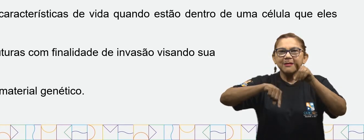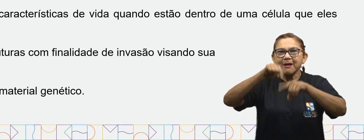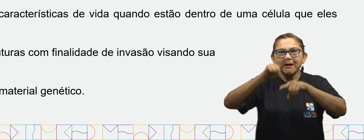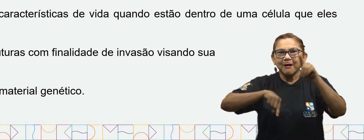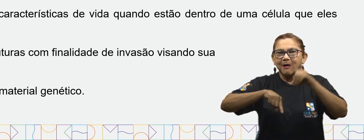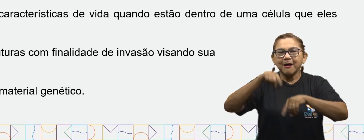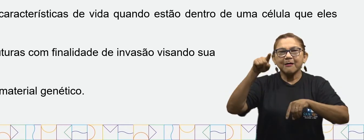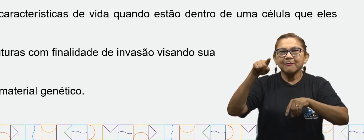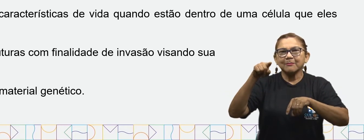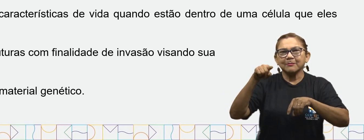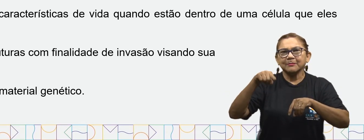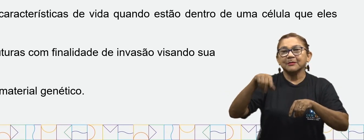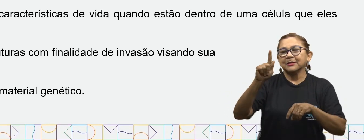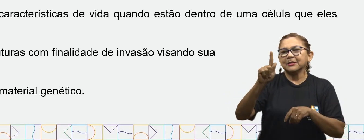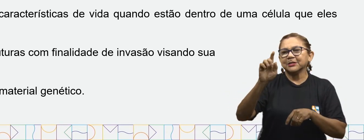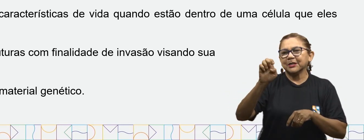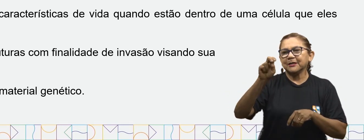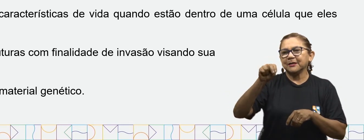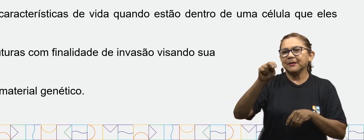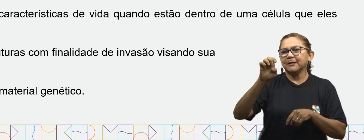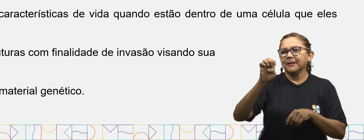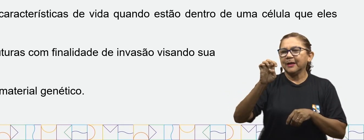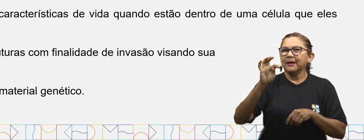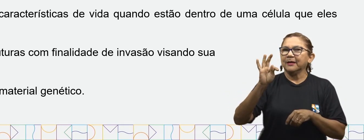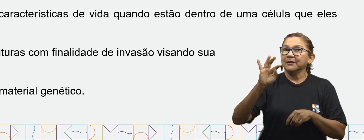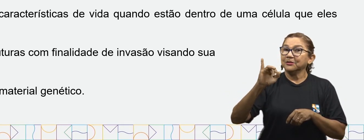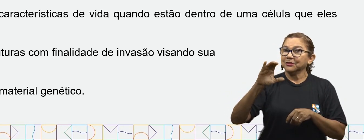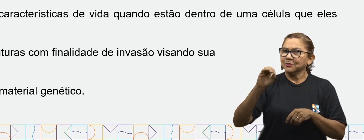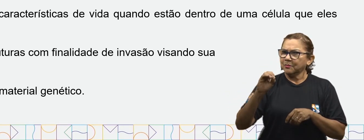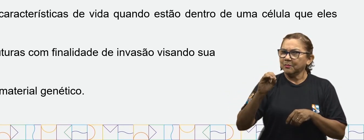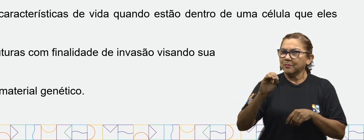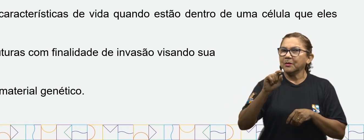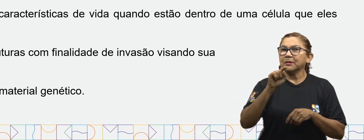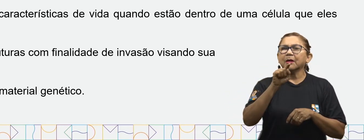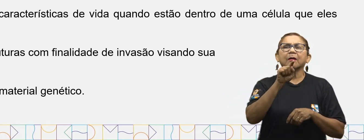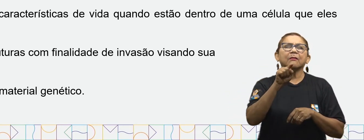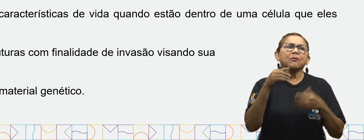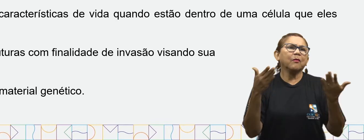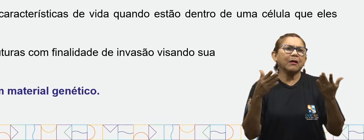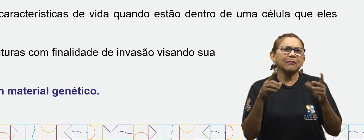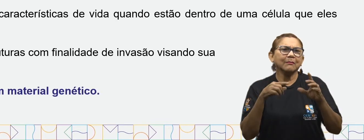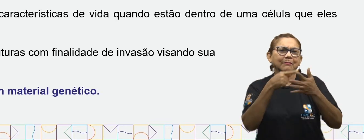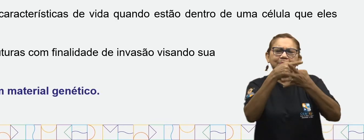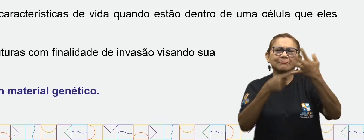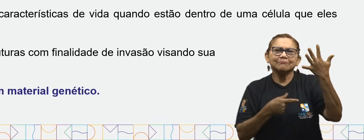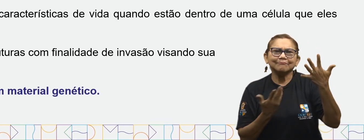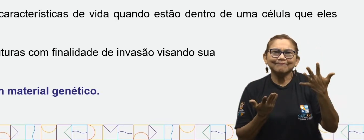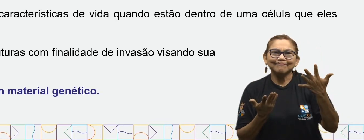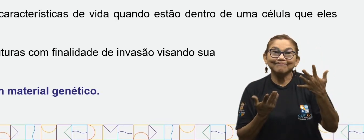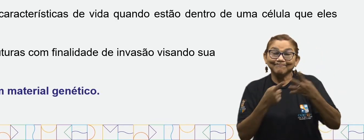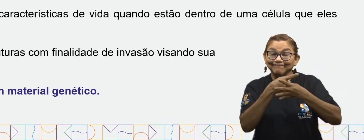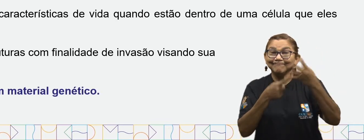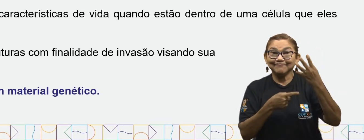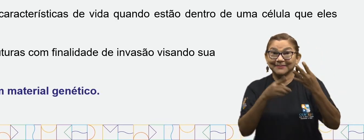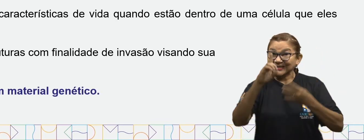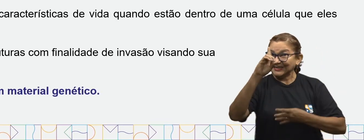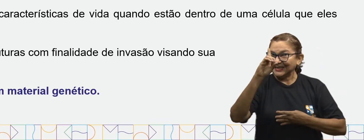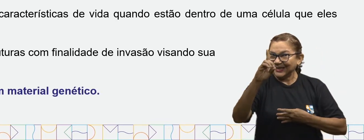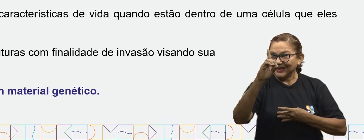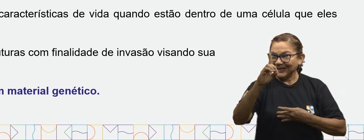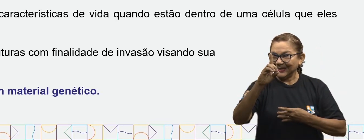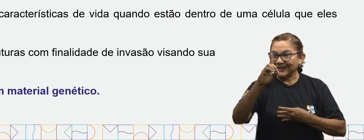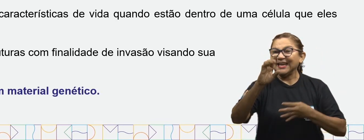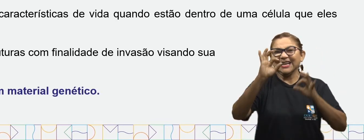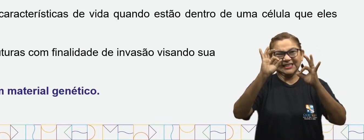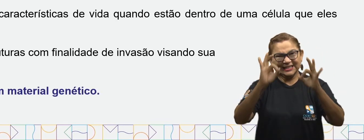alternativa errada? Que é essa que você deve marcar. Vamos lá? Letra D. Os vírus não